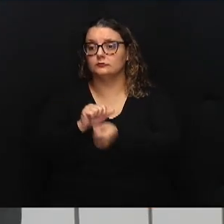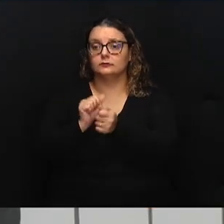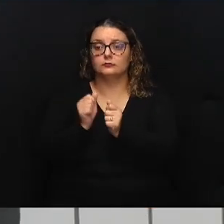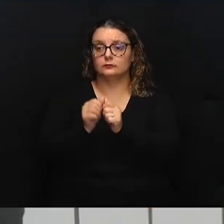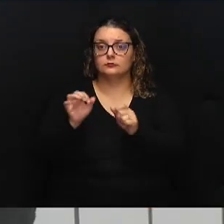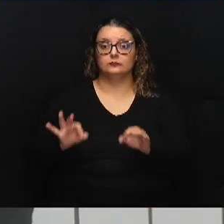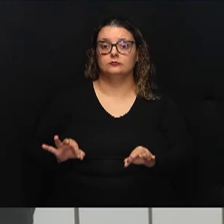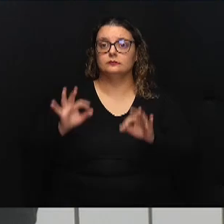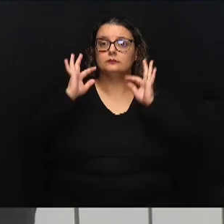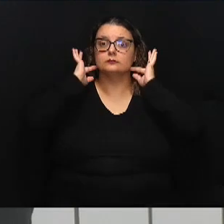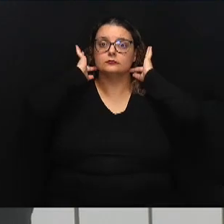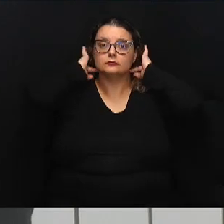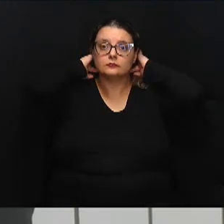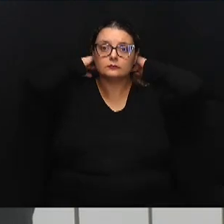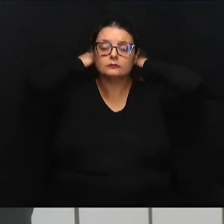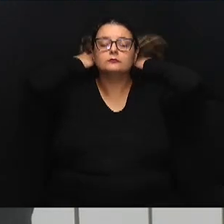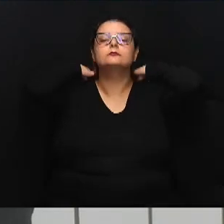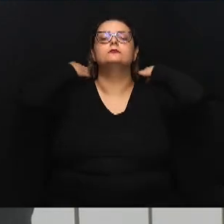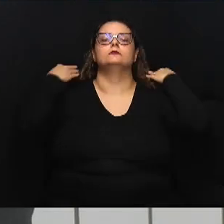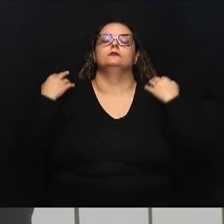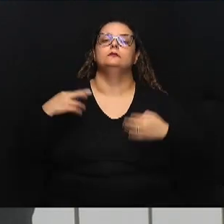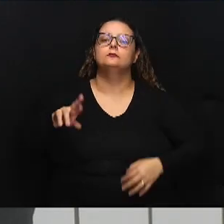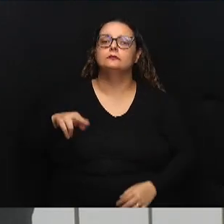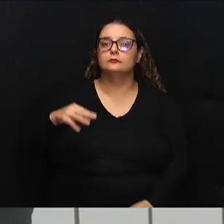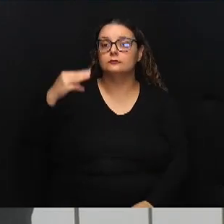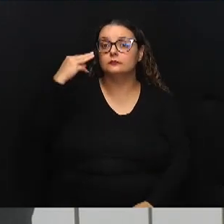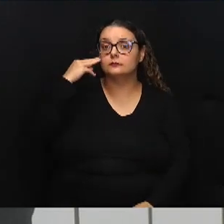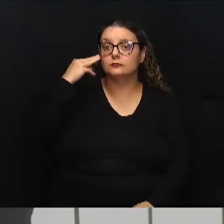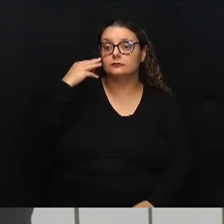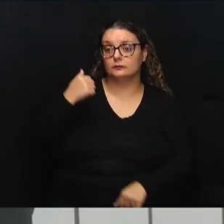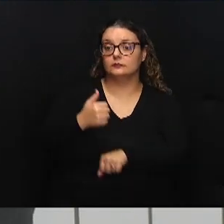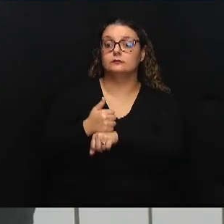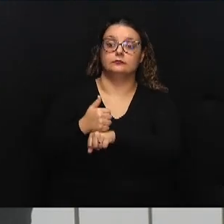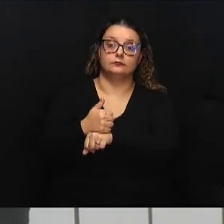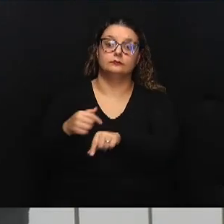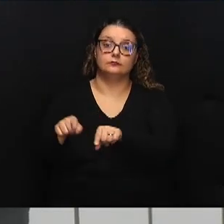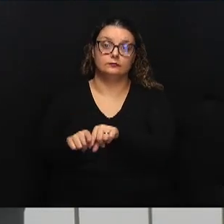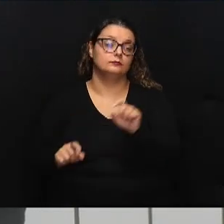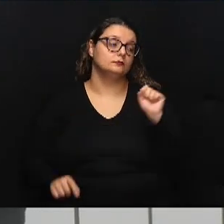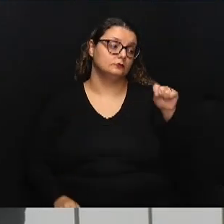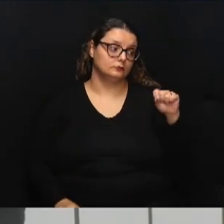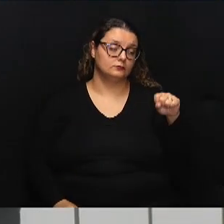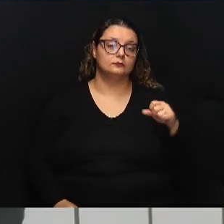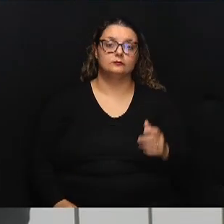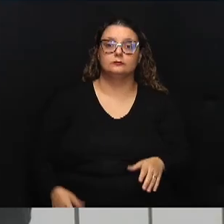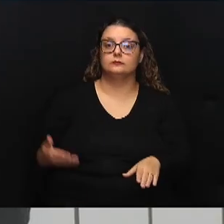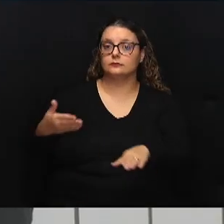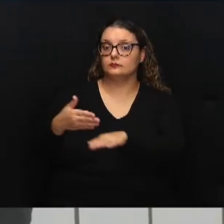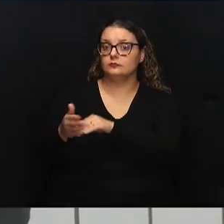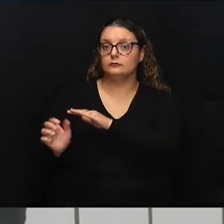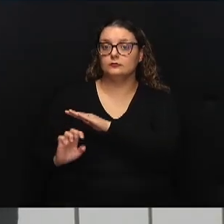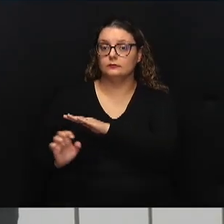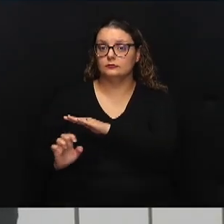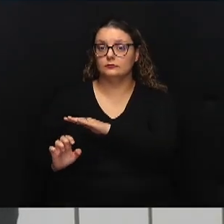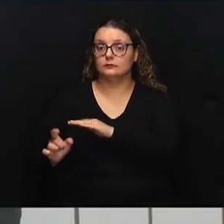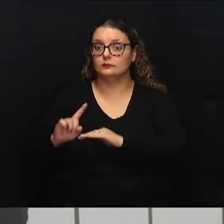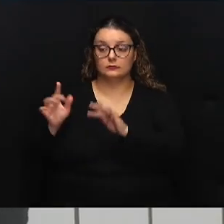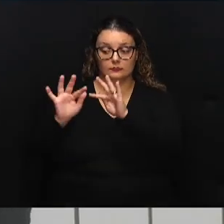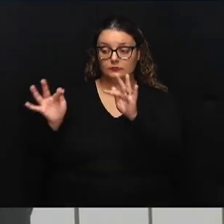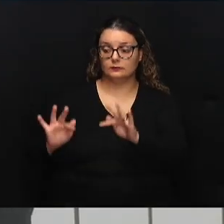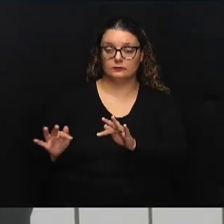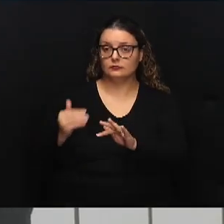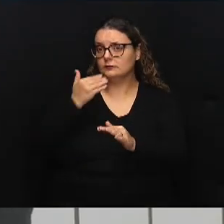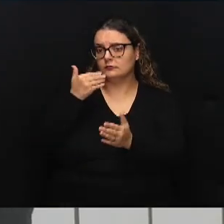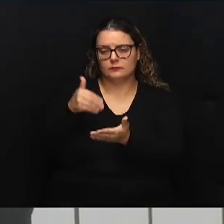e em função também da mentalidade hoje dos profissionais, né? Eles entram numa empresa, eles não estão felizes, eles